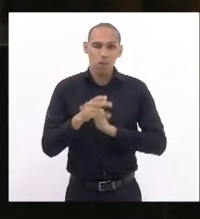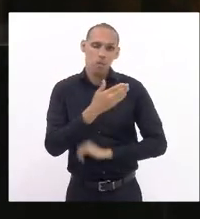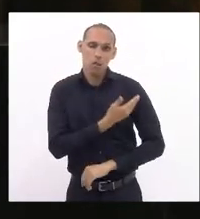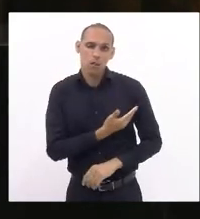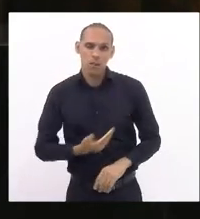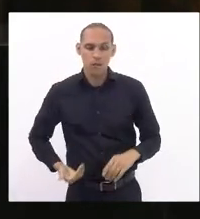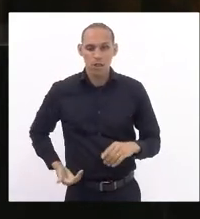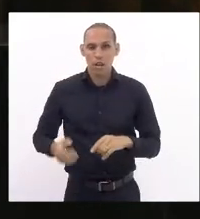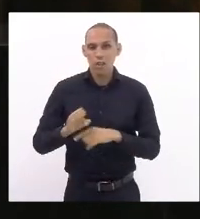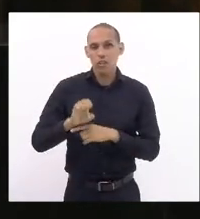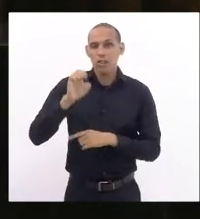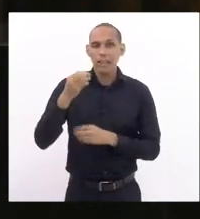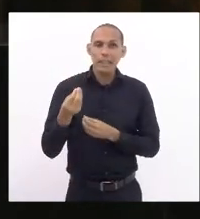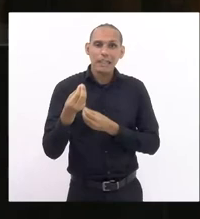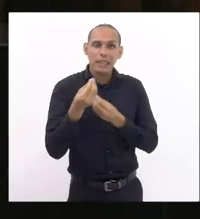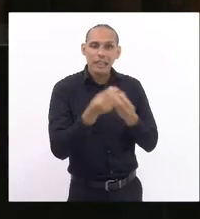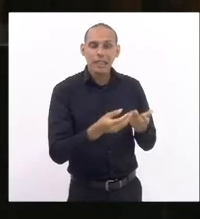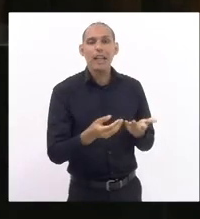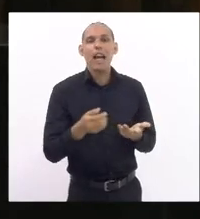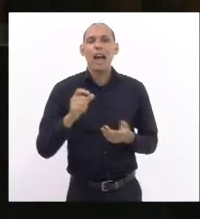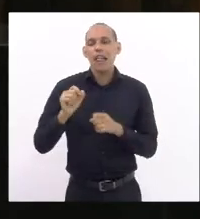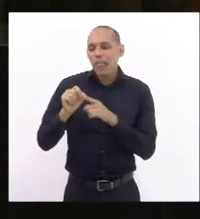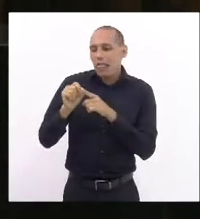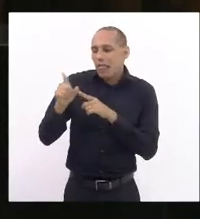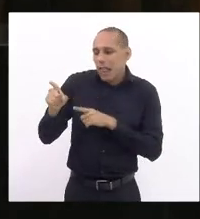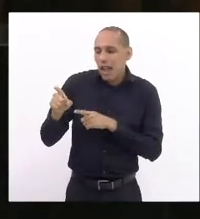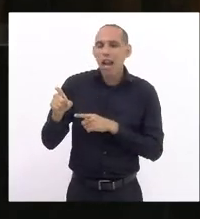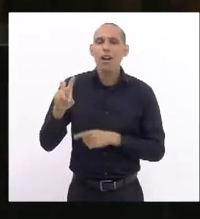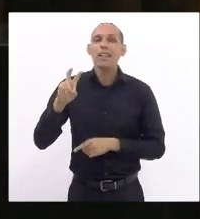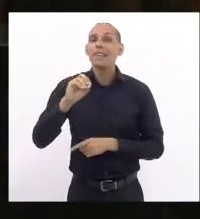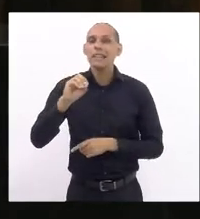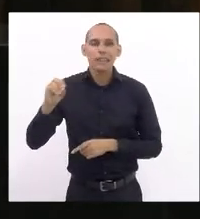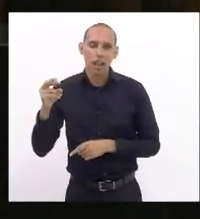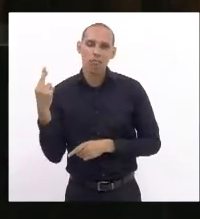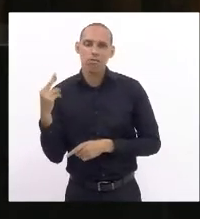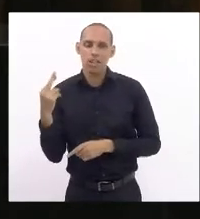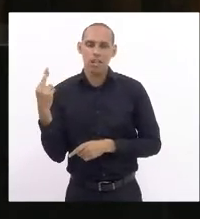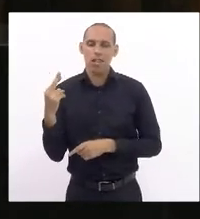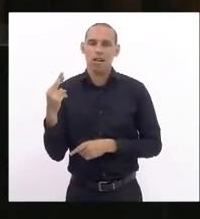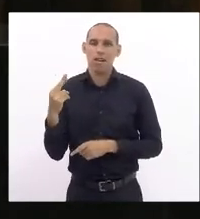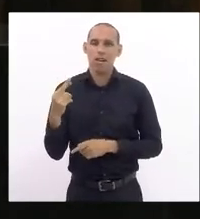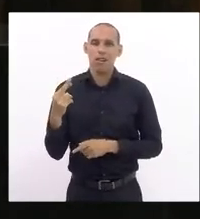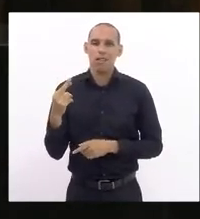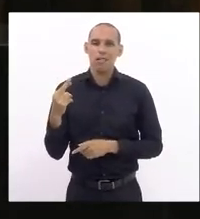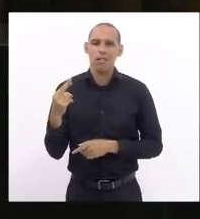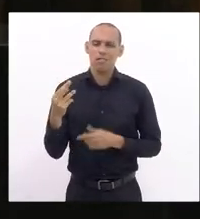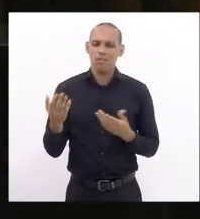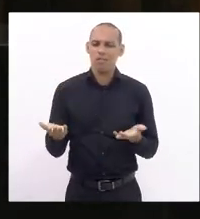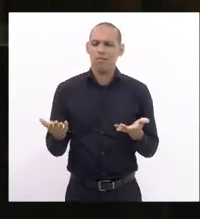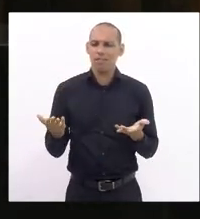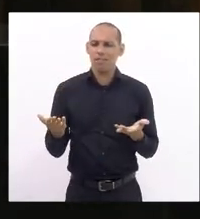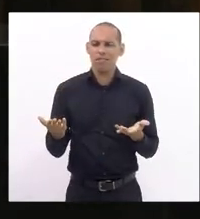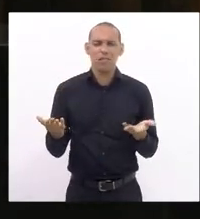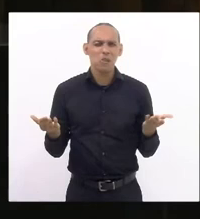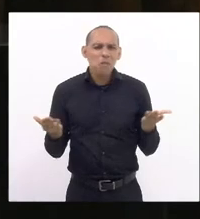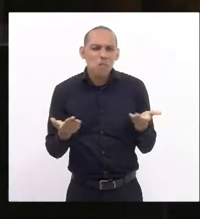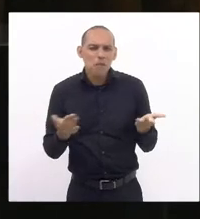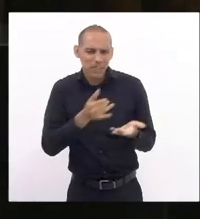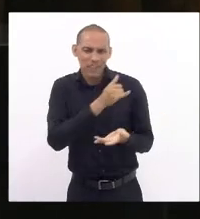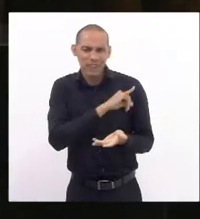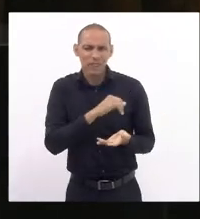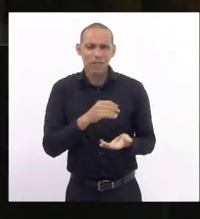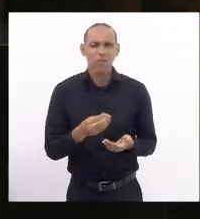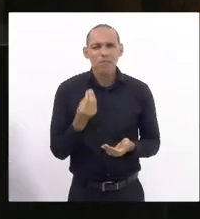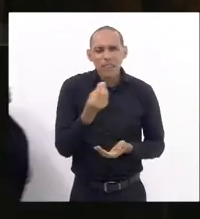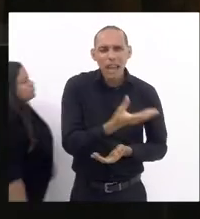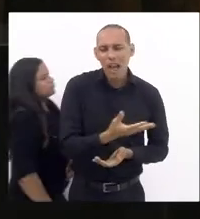era oferecer o aluguel social no valor de R$ 500. Ou seja, para uma realidade de Rio de Janeiro, você